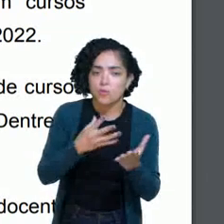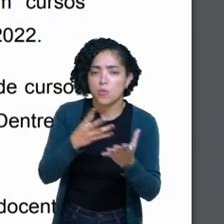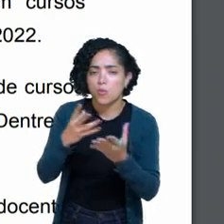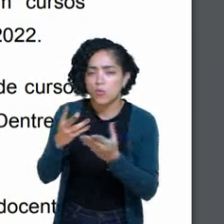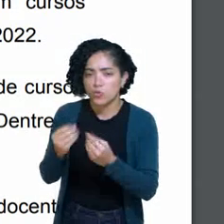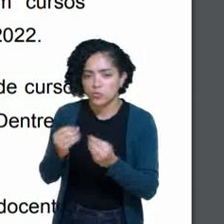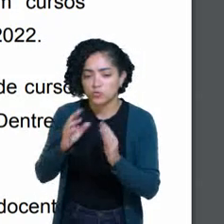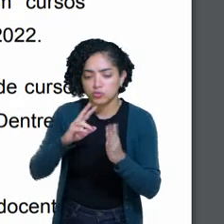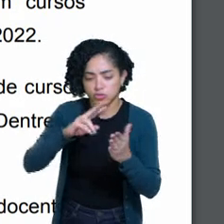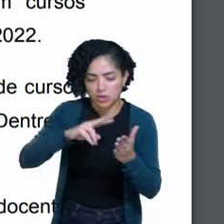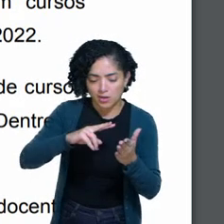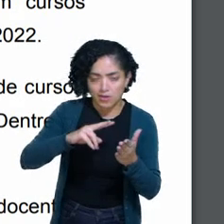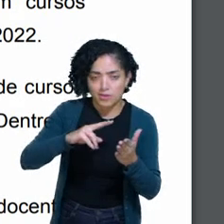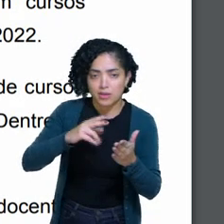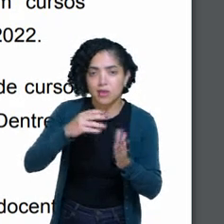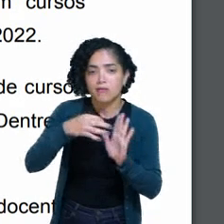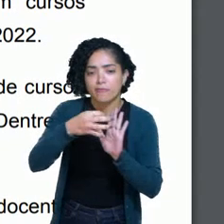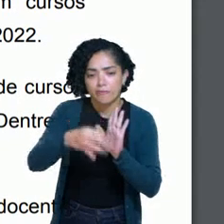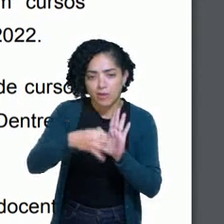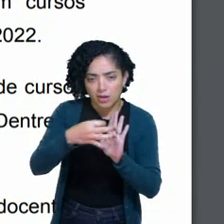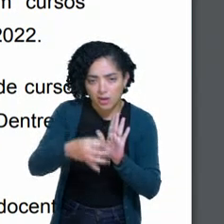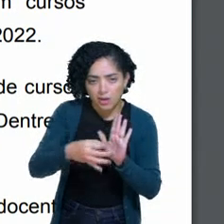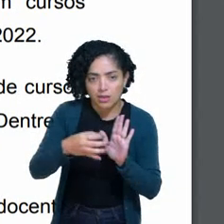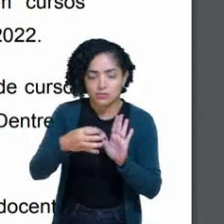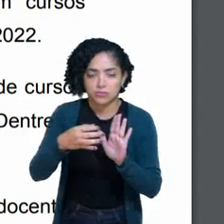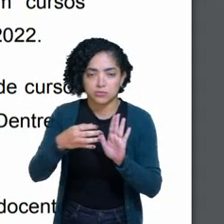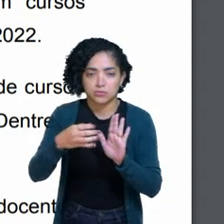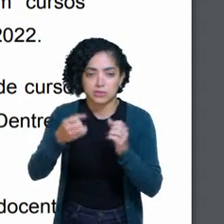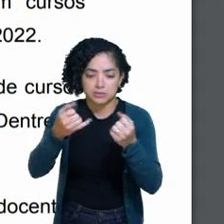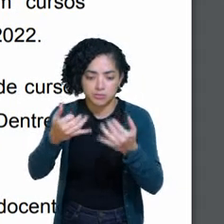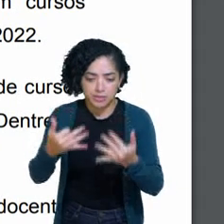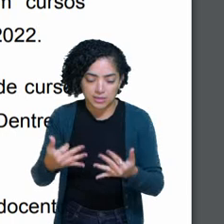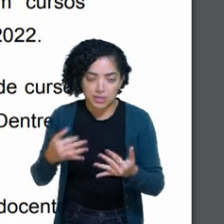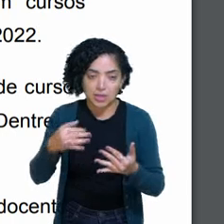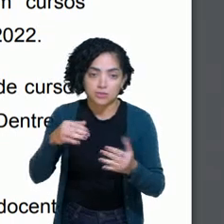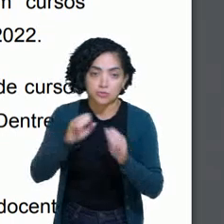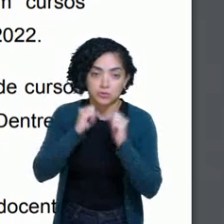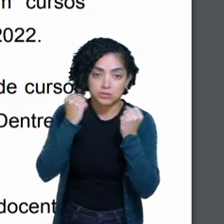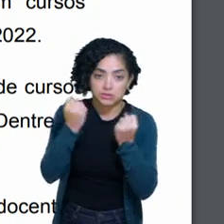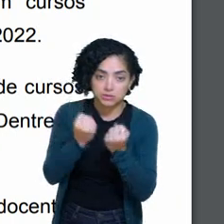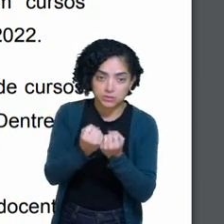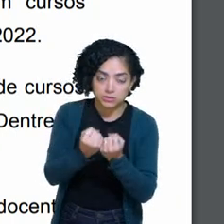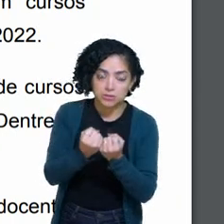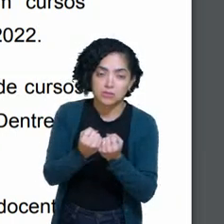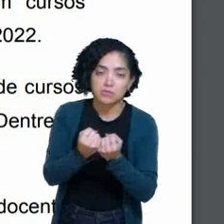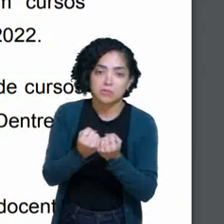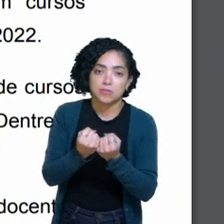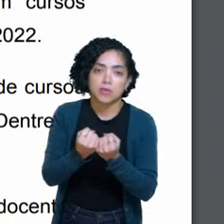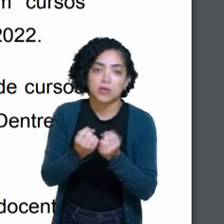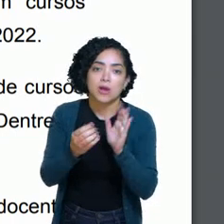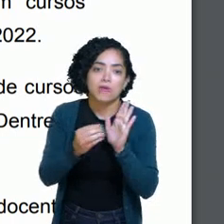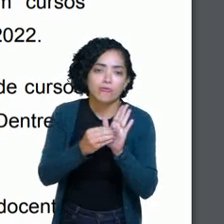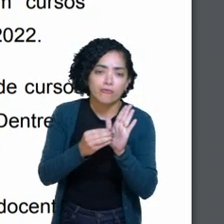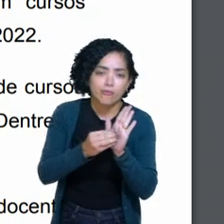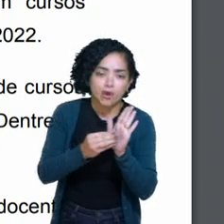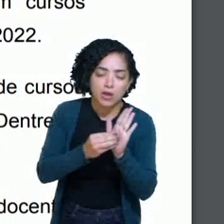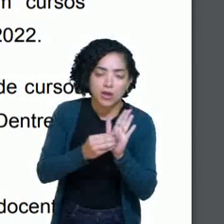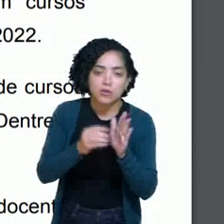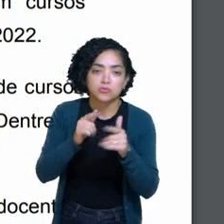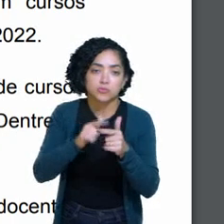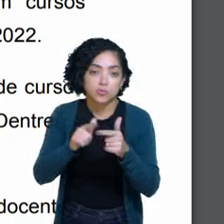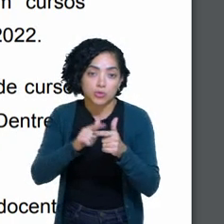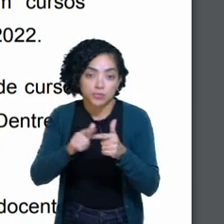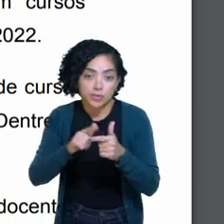durante o evento apontam o iminente apagão da formação de professores por